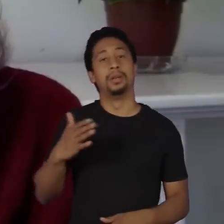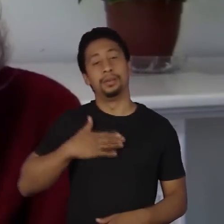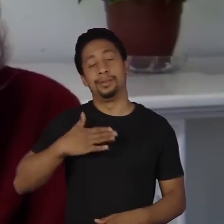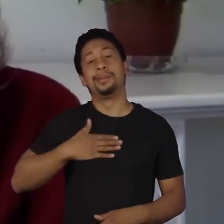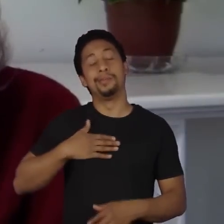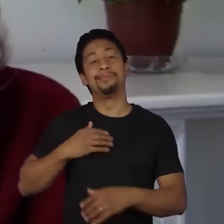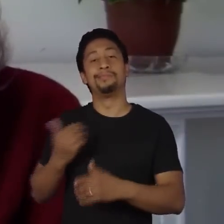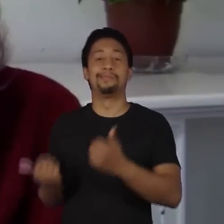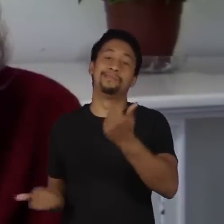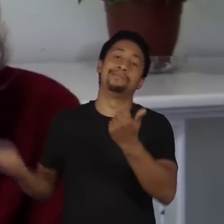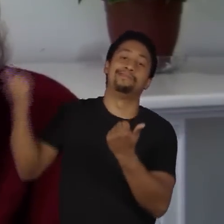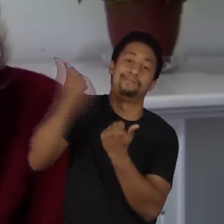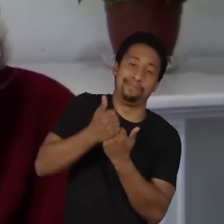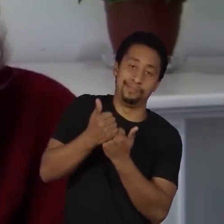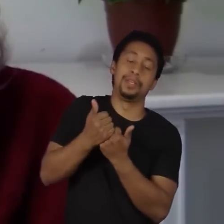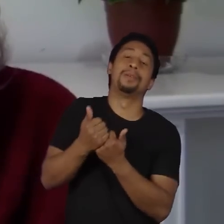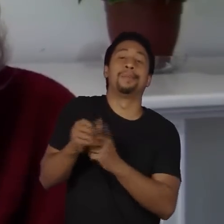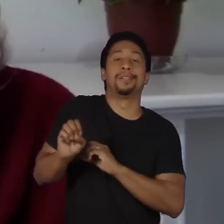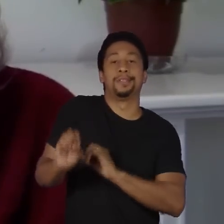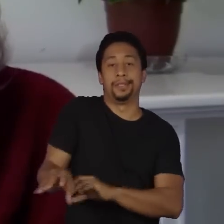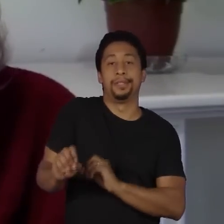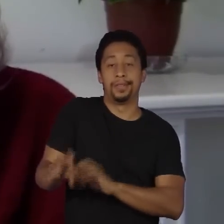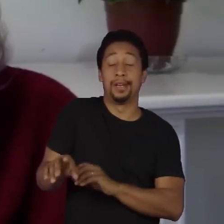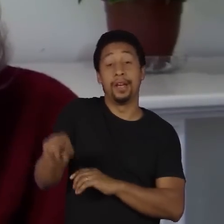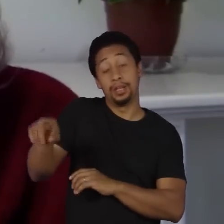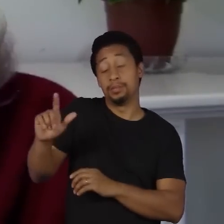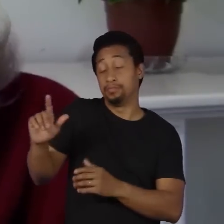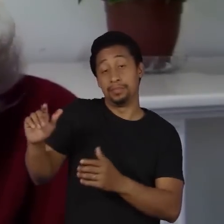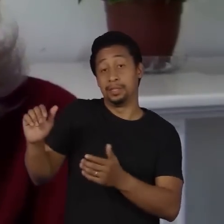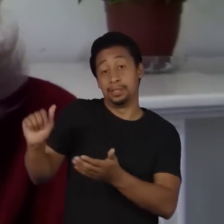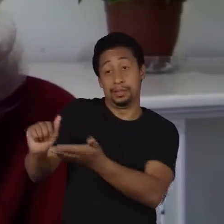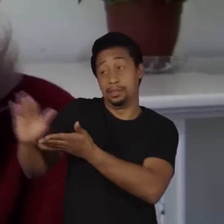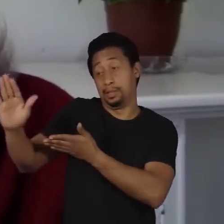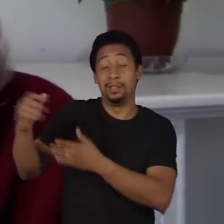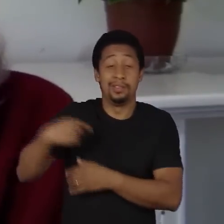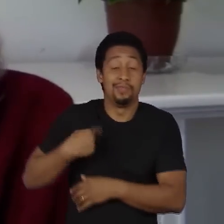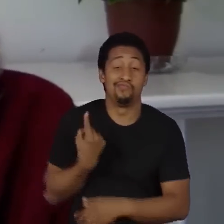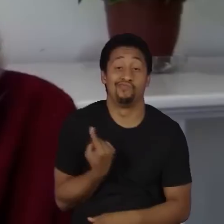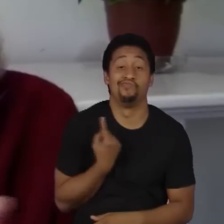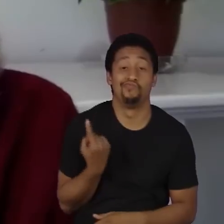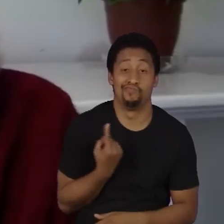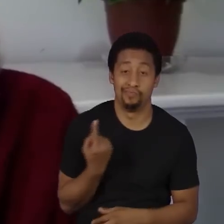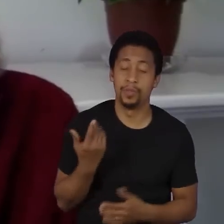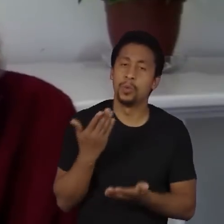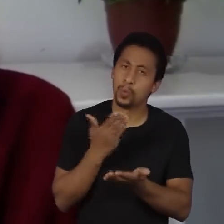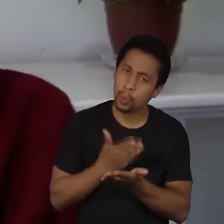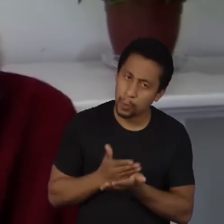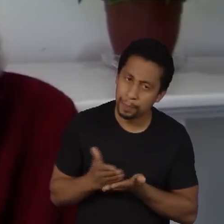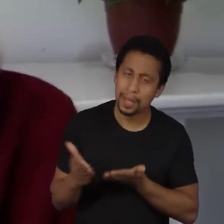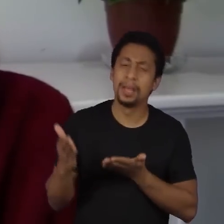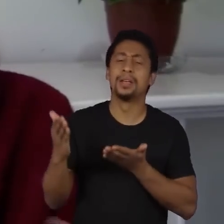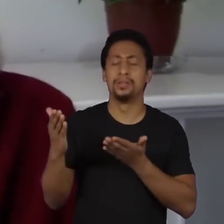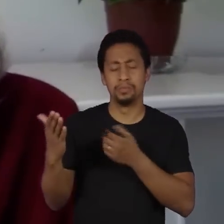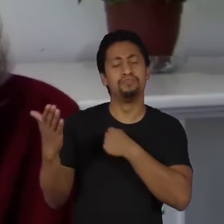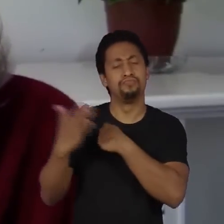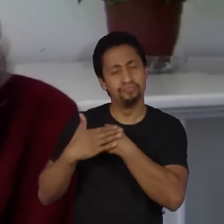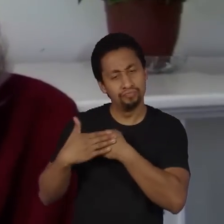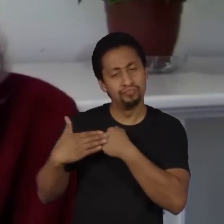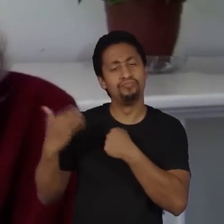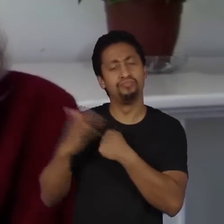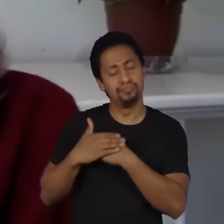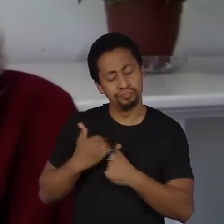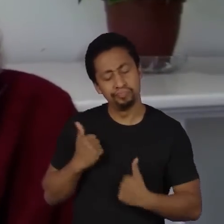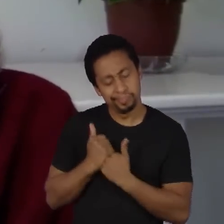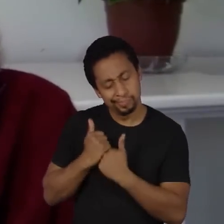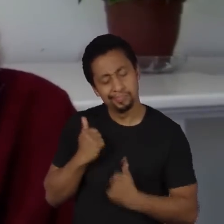Maria Alice me deixou órfão no departamento. No início, com muito amparo dela, estava sempre do meu